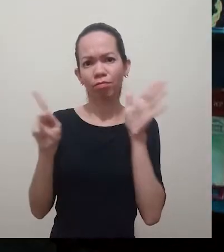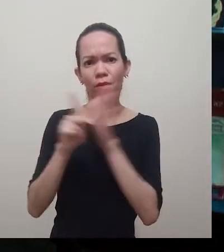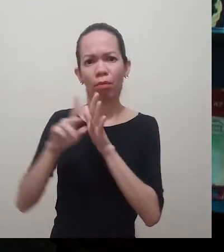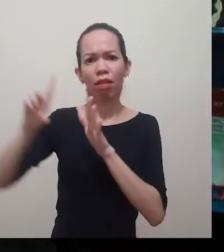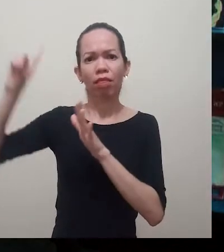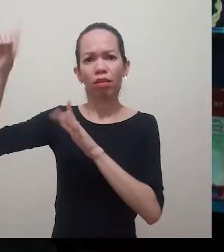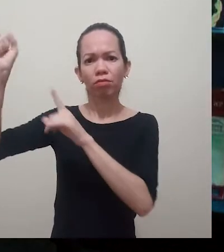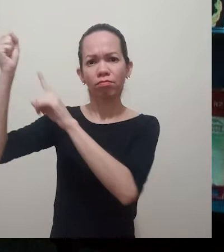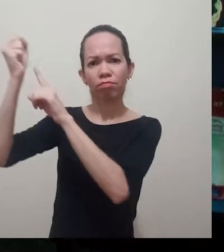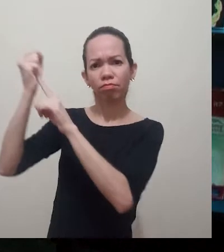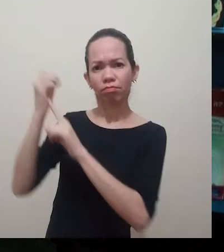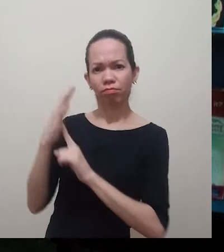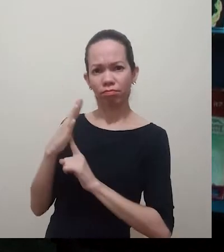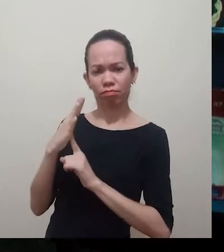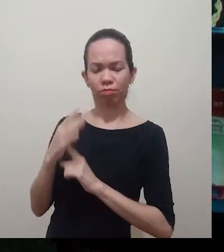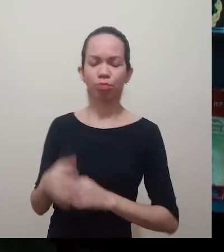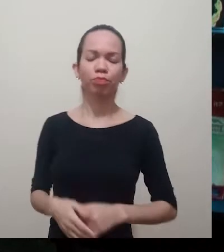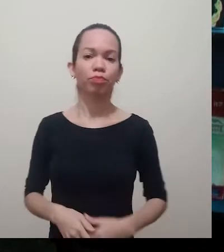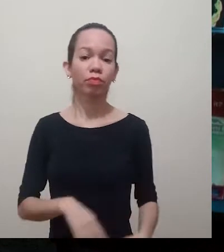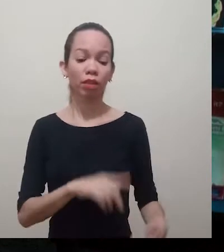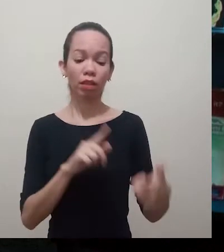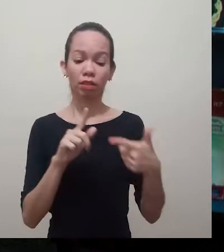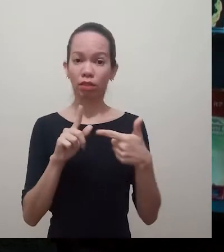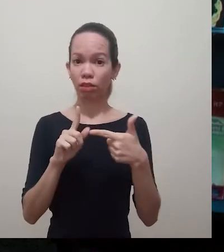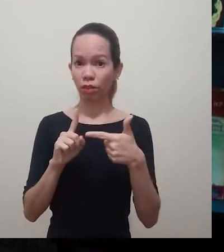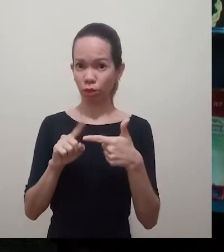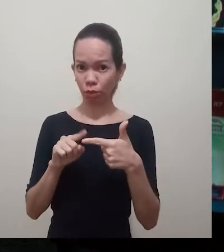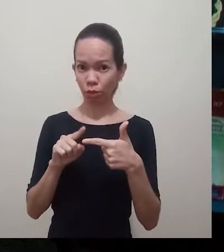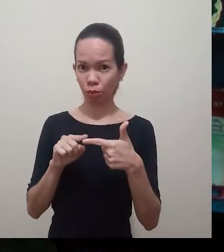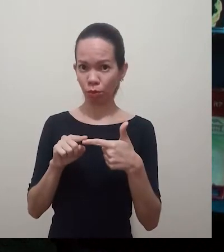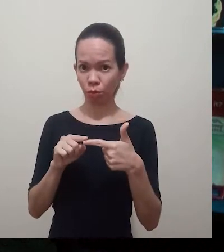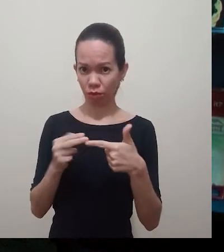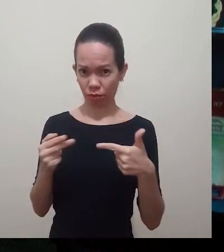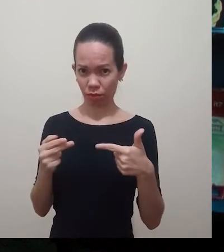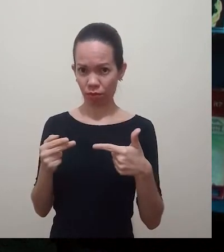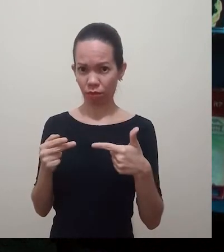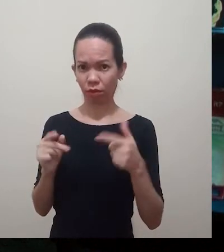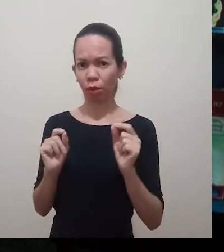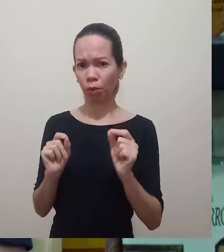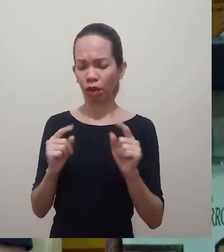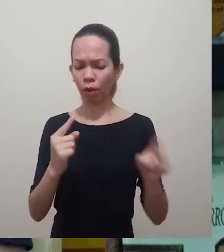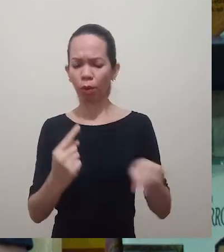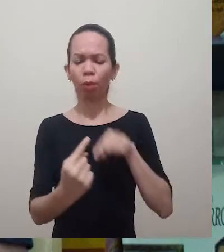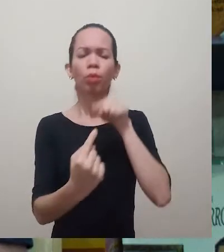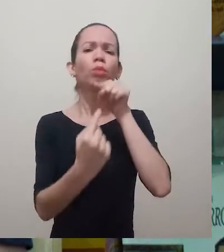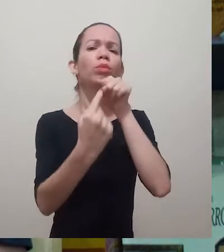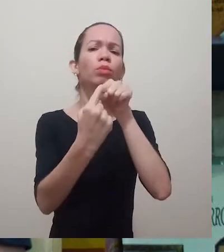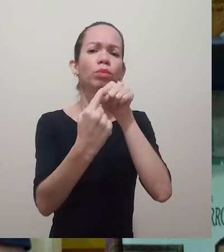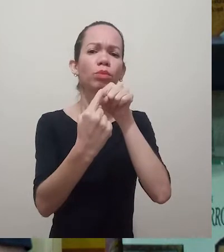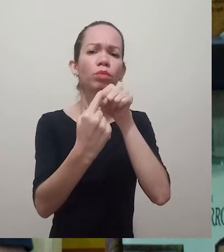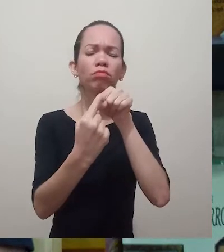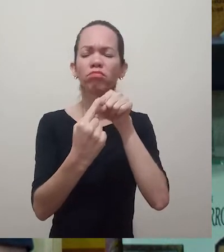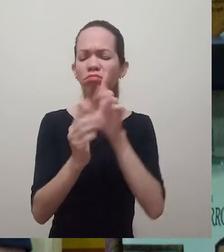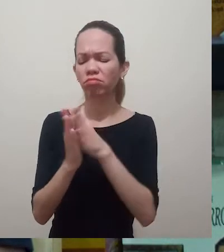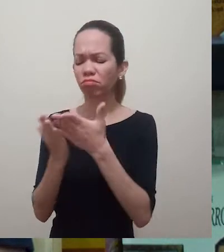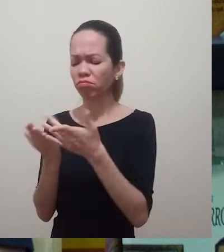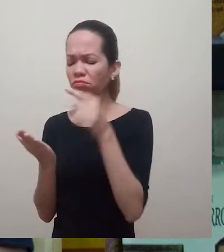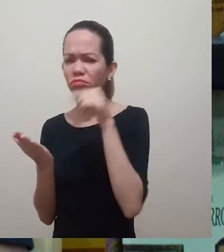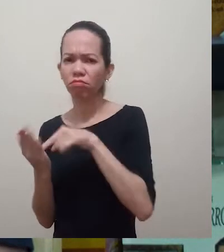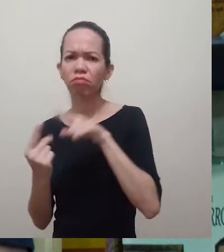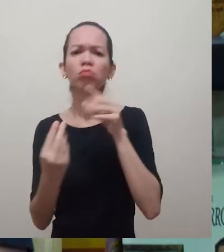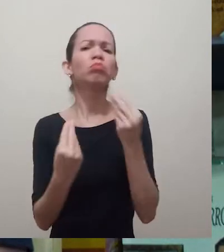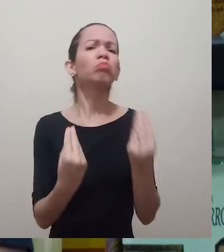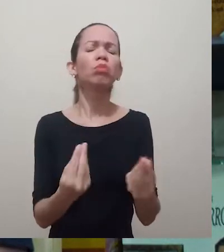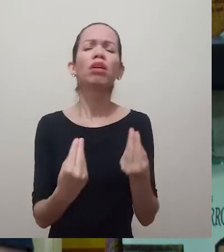o segundo tópico que a gente poderia destacar nesse trecho que nós lemos é o propósito o que serve a